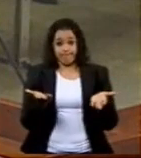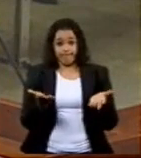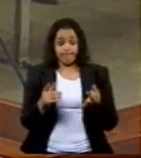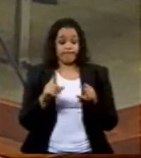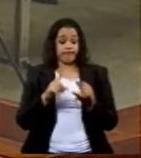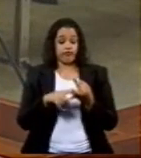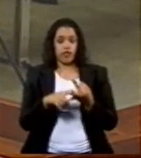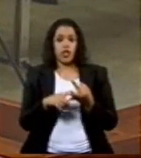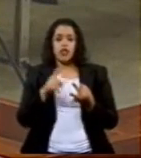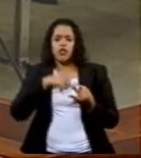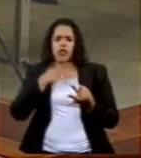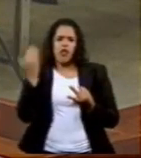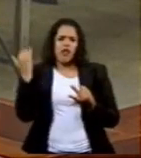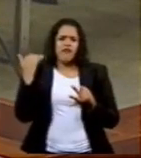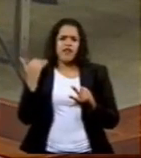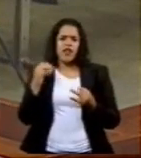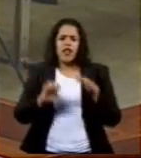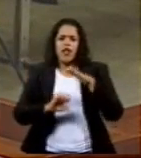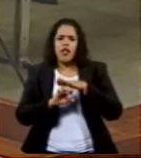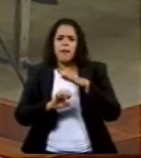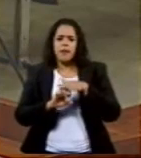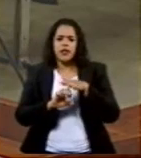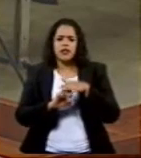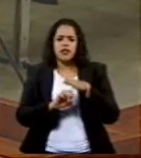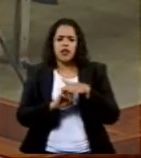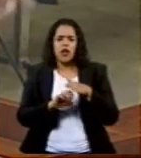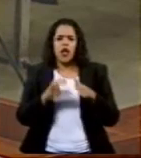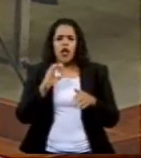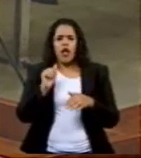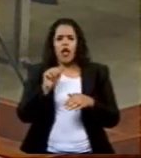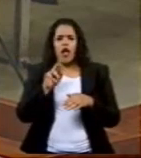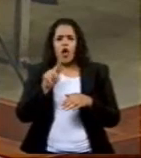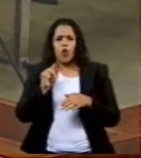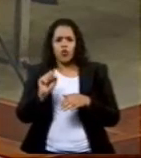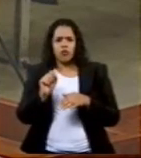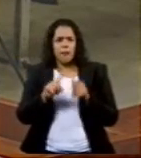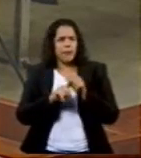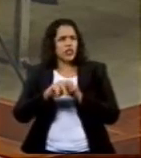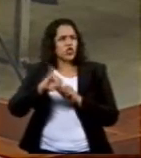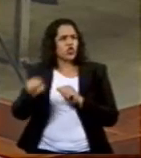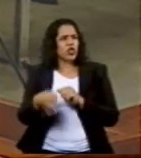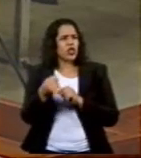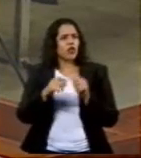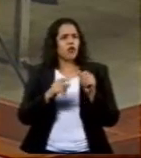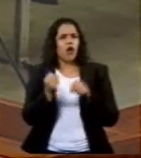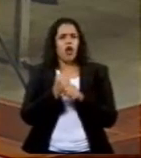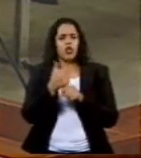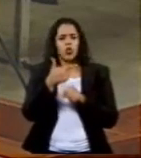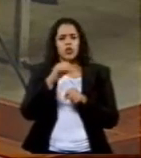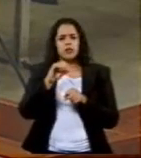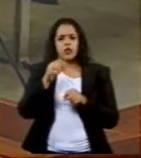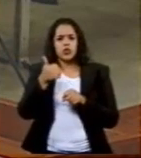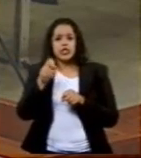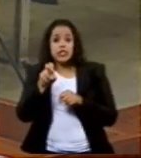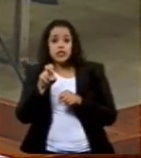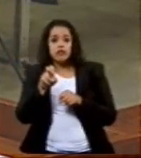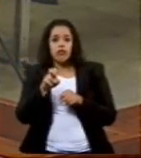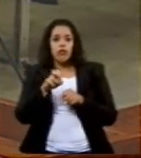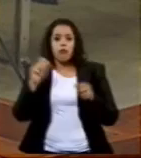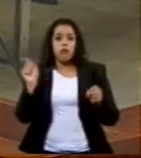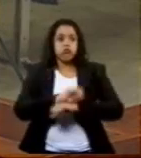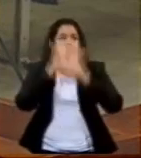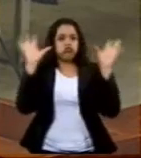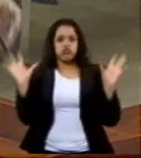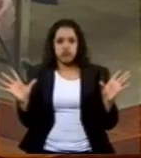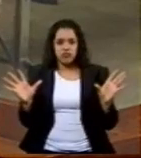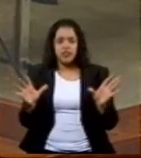tempo. Uma explosão da empresa Ultracargo em janeiro de 2015, no Porto de Santos, e um vazamento da empresa Local